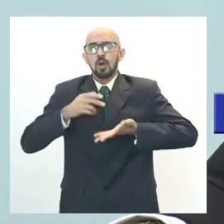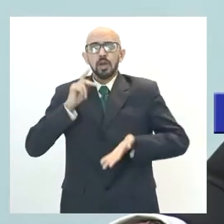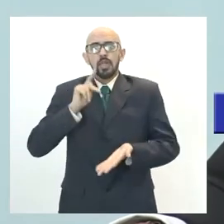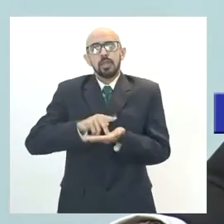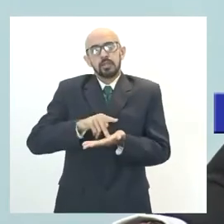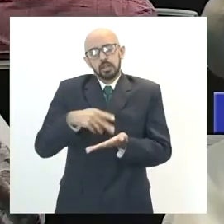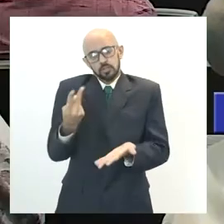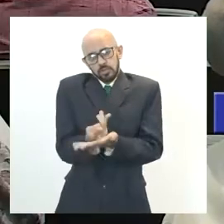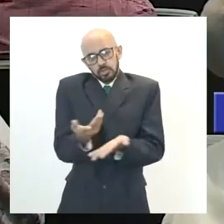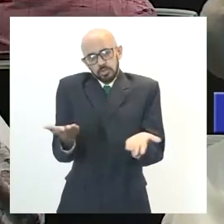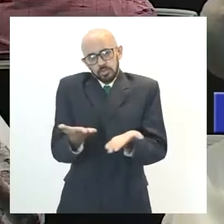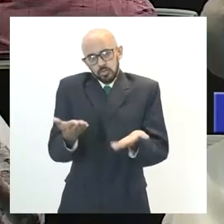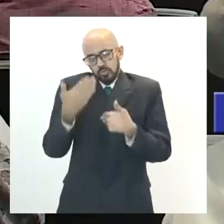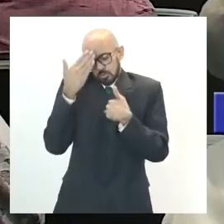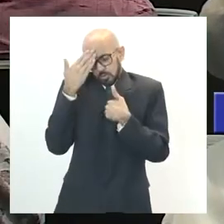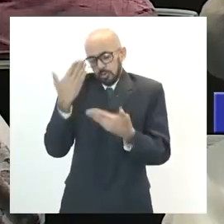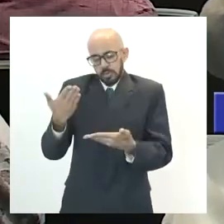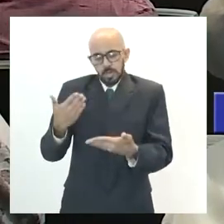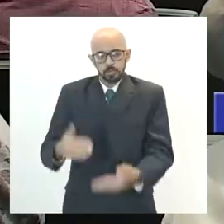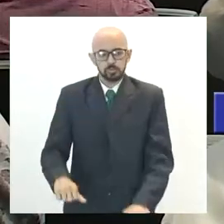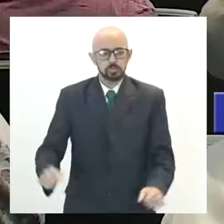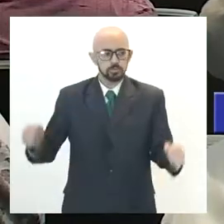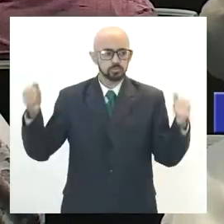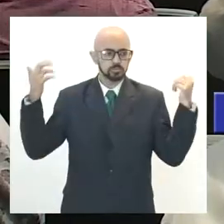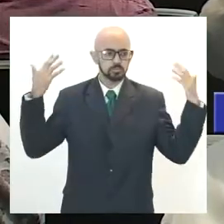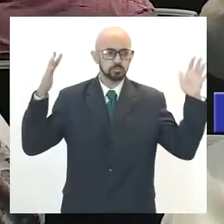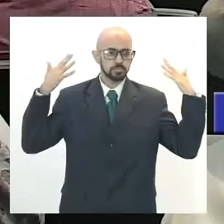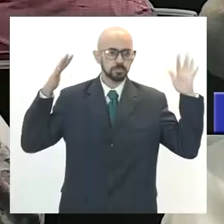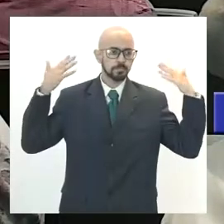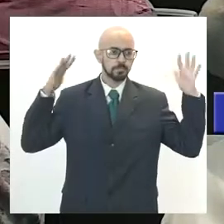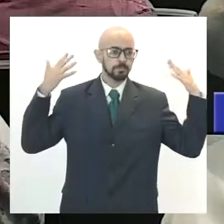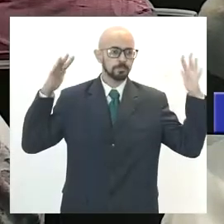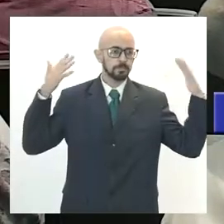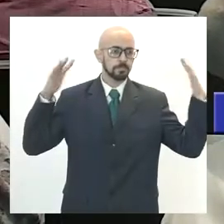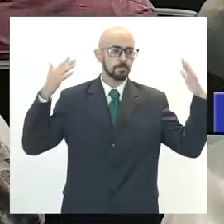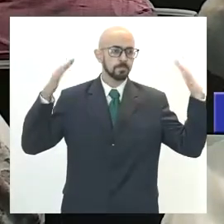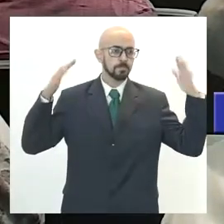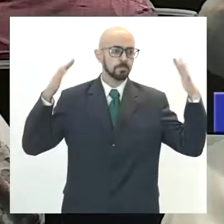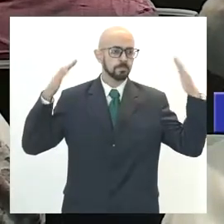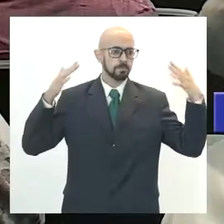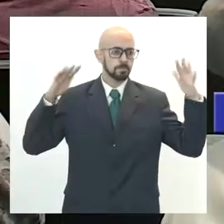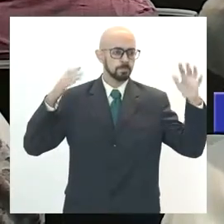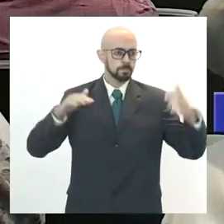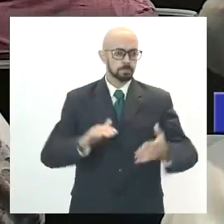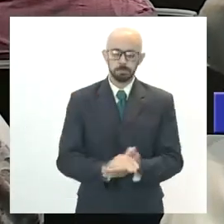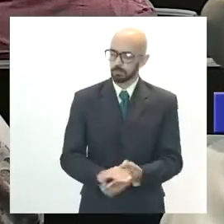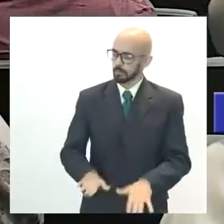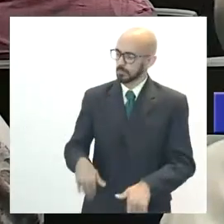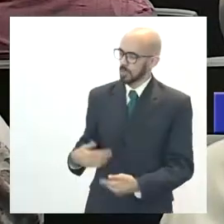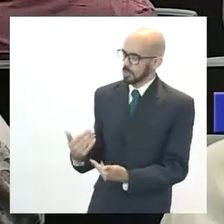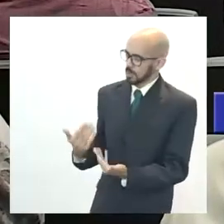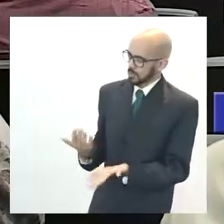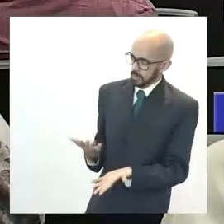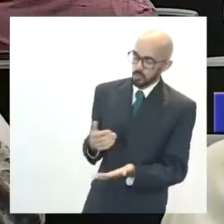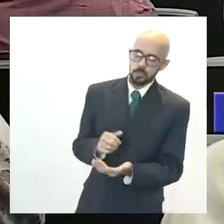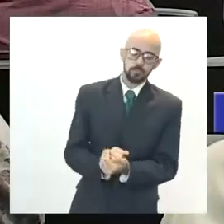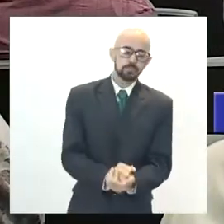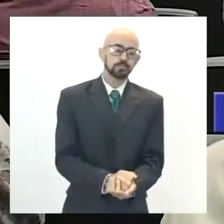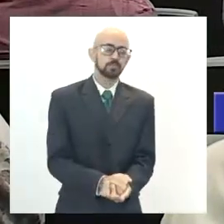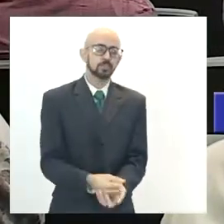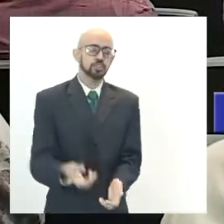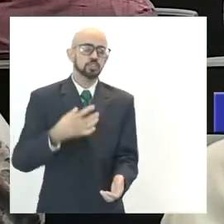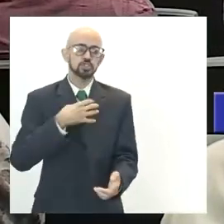obrigado tá bom muito obrigado dessa chuva fica aqui numa É vivendo uma ansiedade